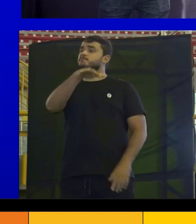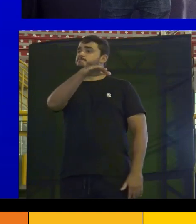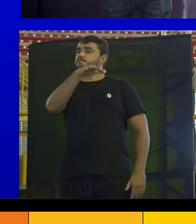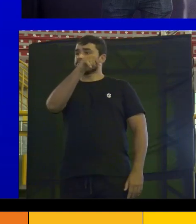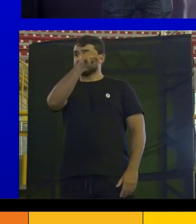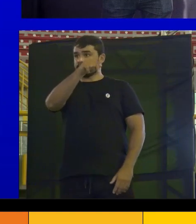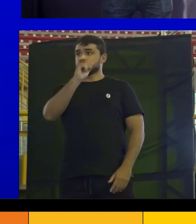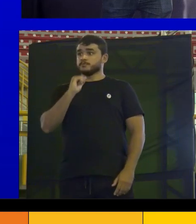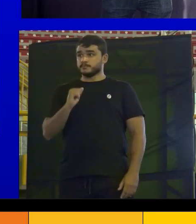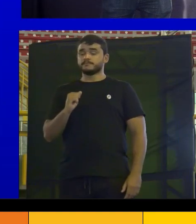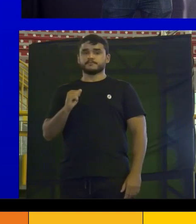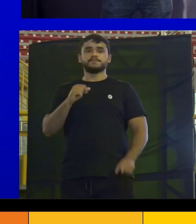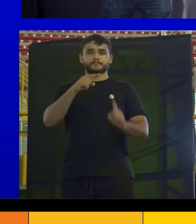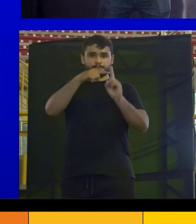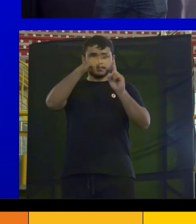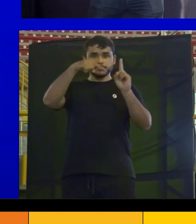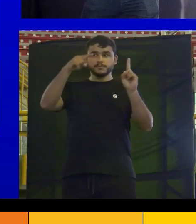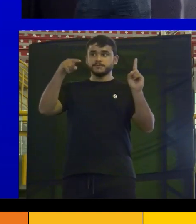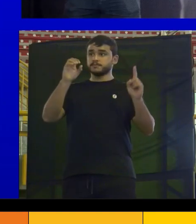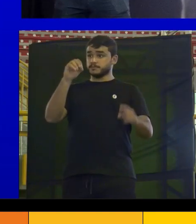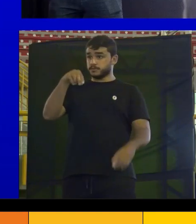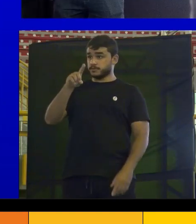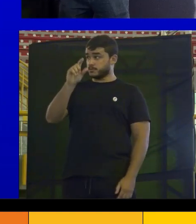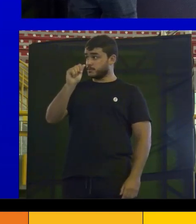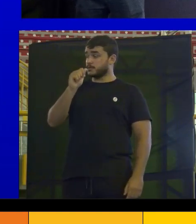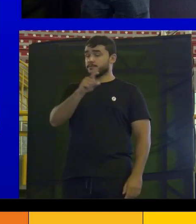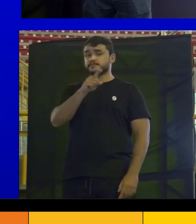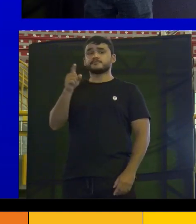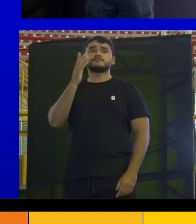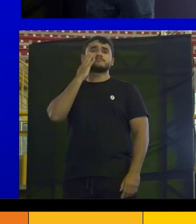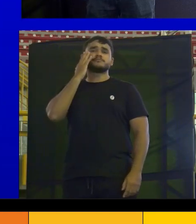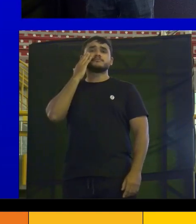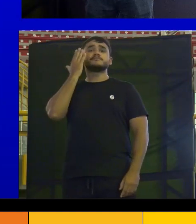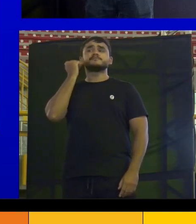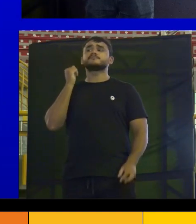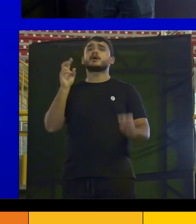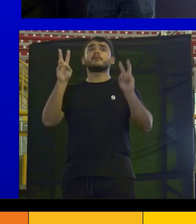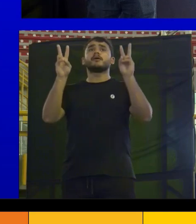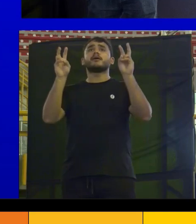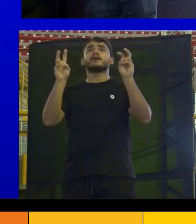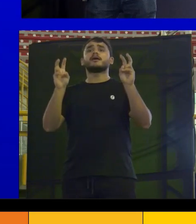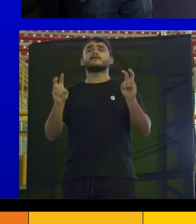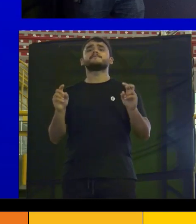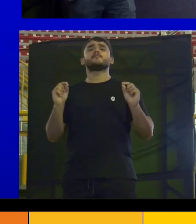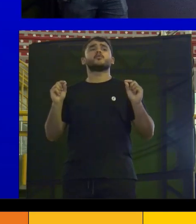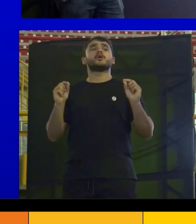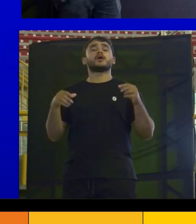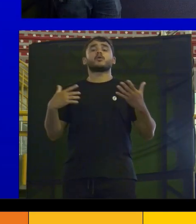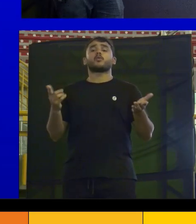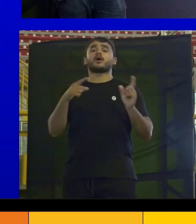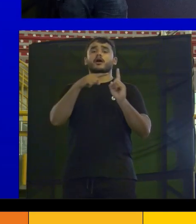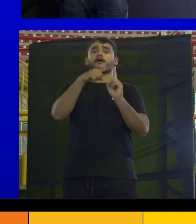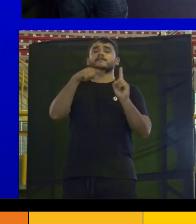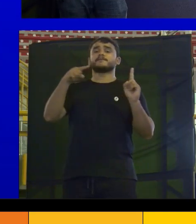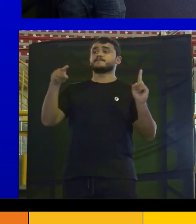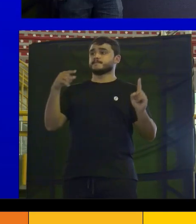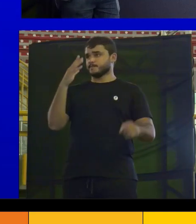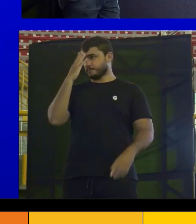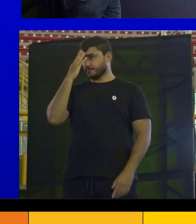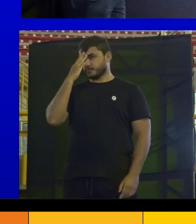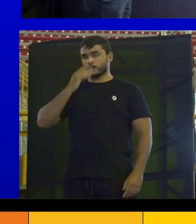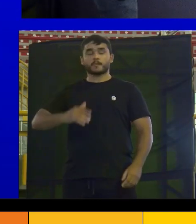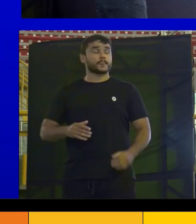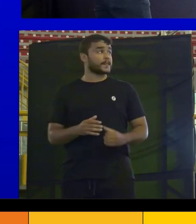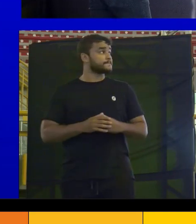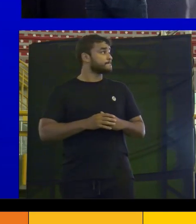que vai cobrar de vocês apenas para vocês reconhecer esses fenômenos. Professor, e quais são esses fenômenos? Vamos aqui rapidinho,